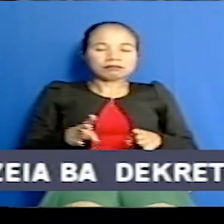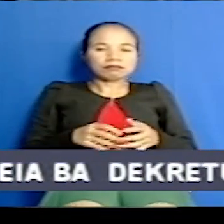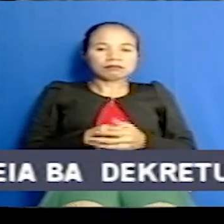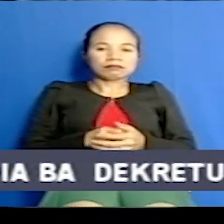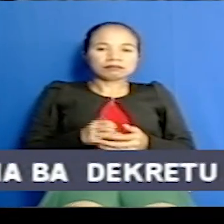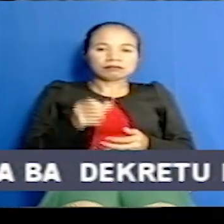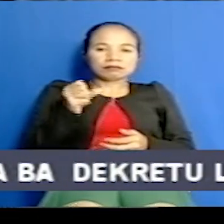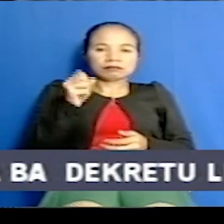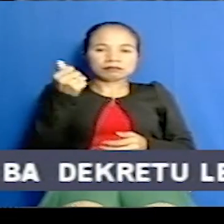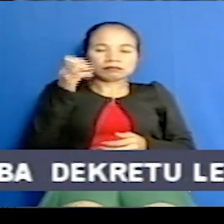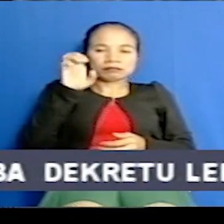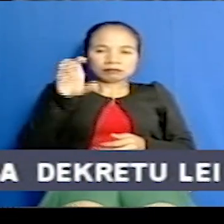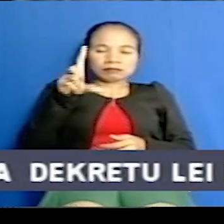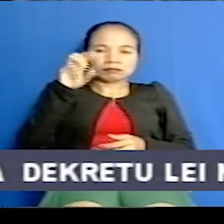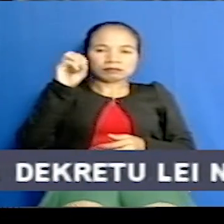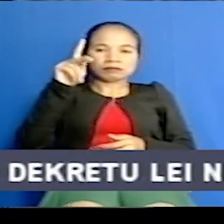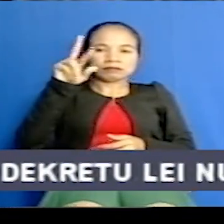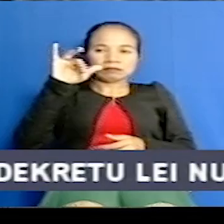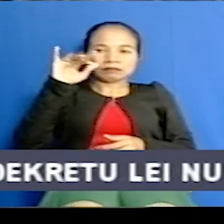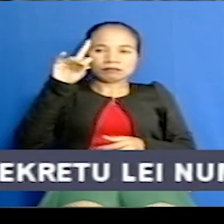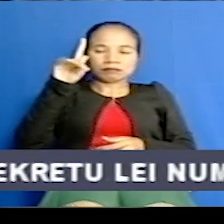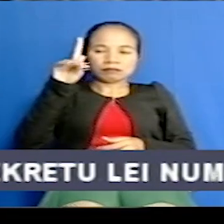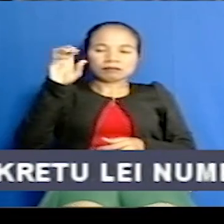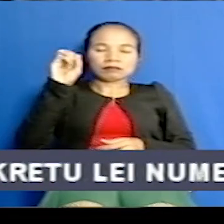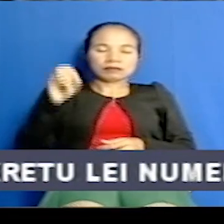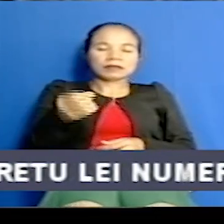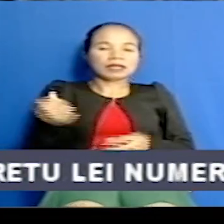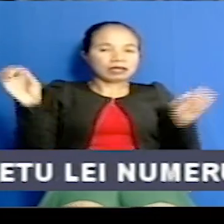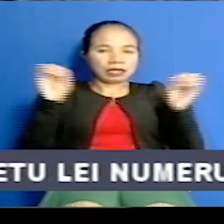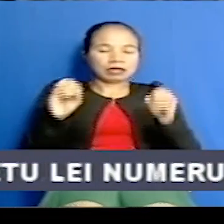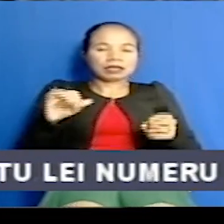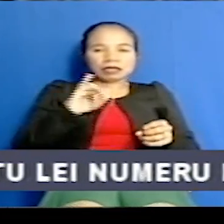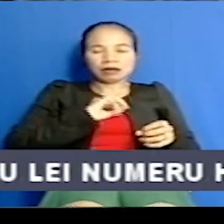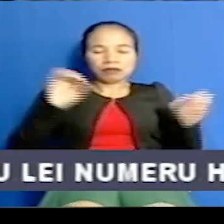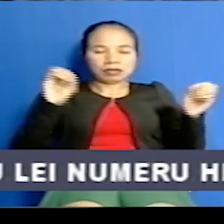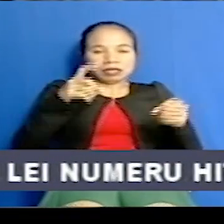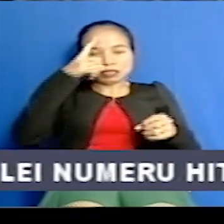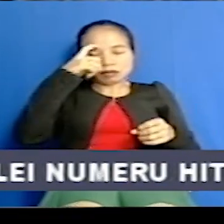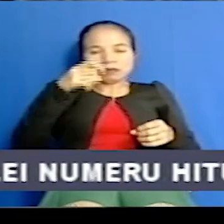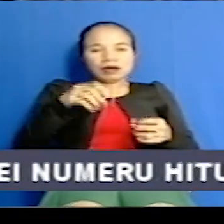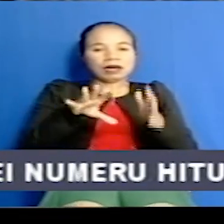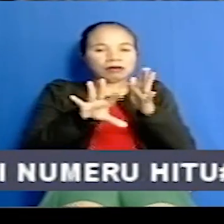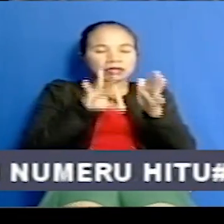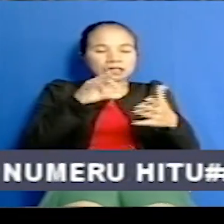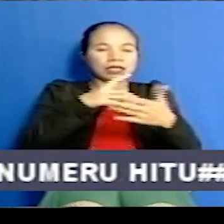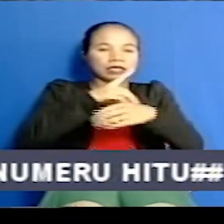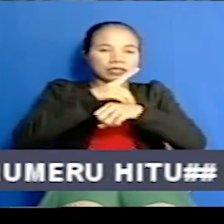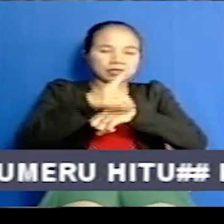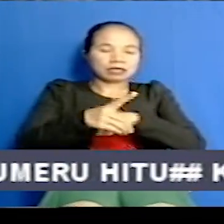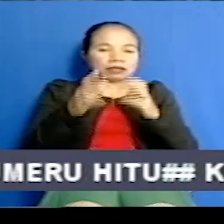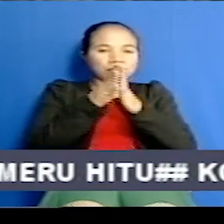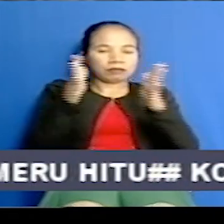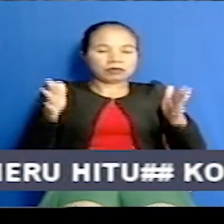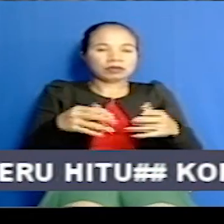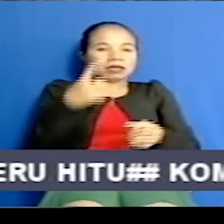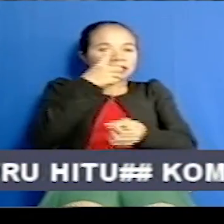Sae, Lorico Cierne, lá ia cair horas de Raumus lá ia, né? Tamba, ao retan desastre bot, ao canic, ia